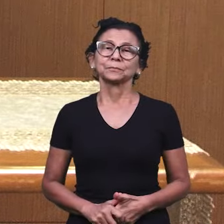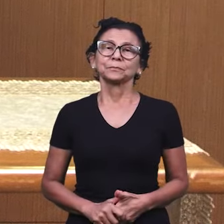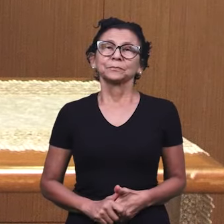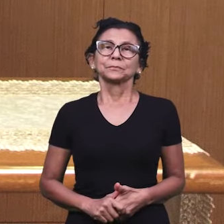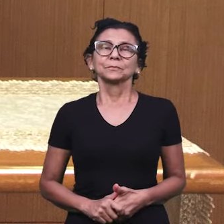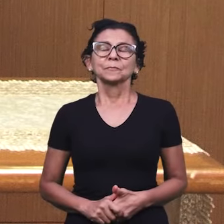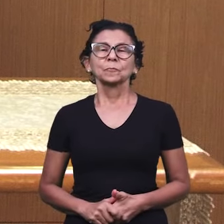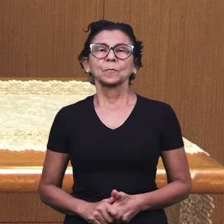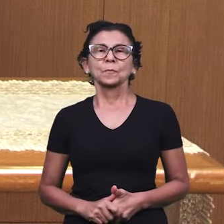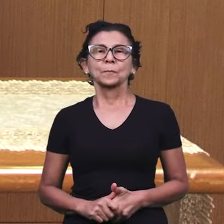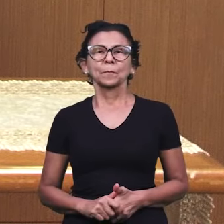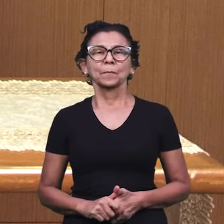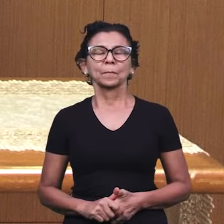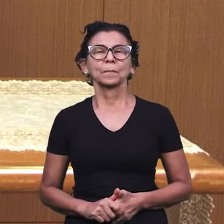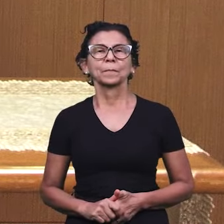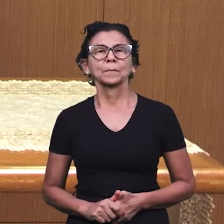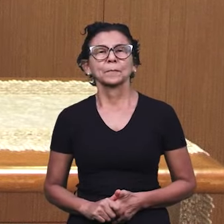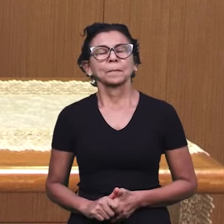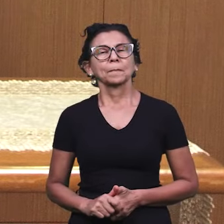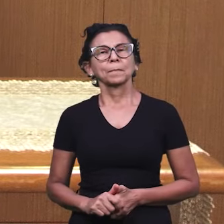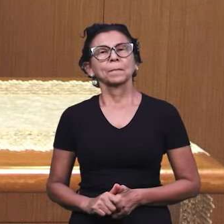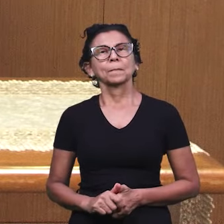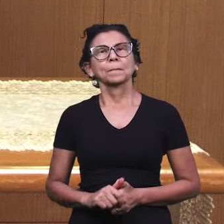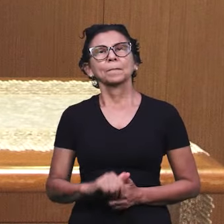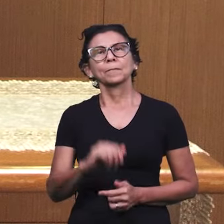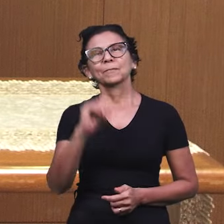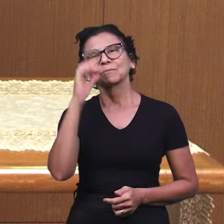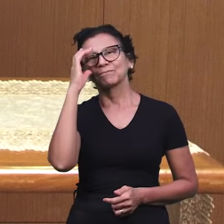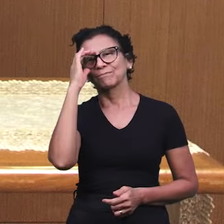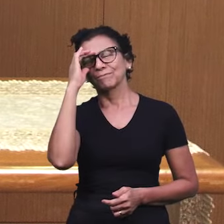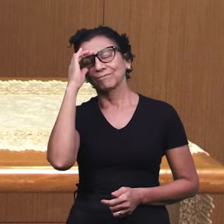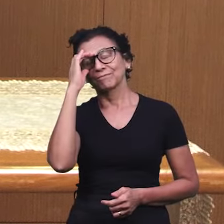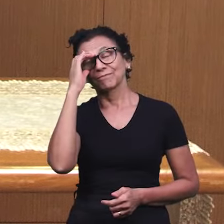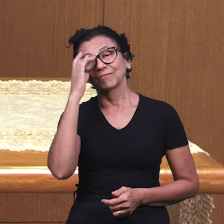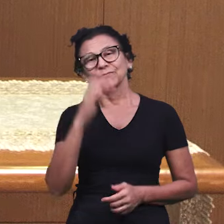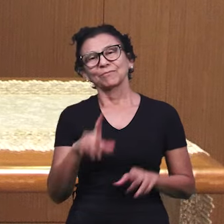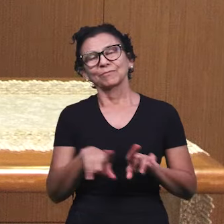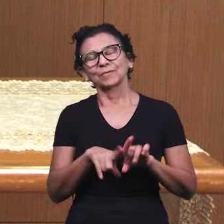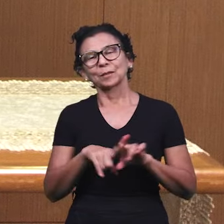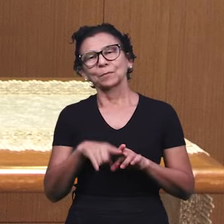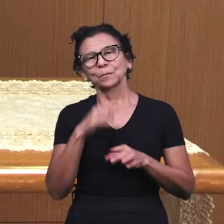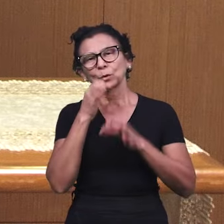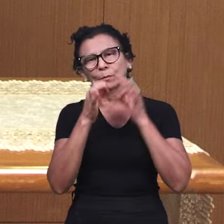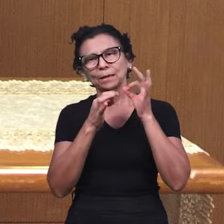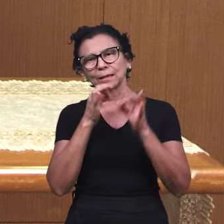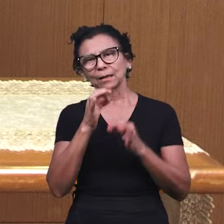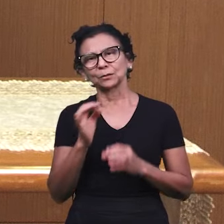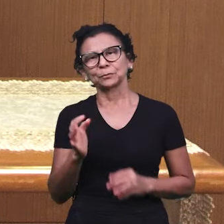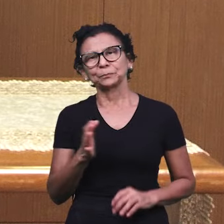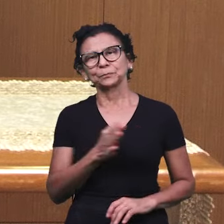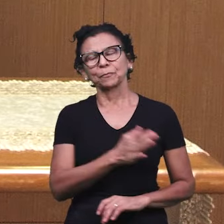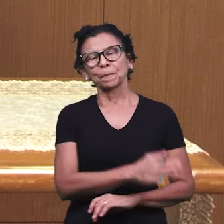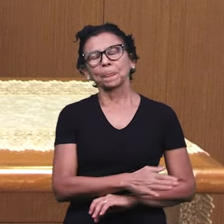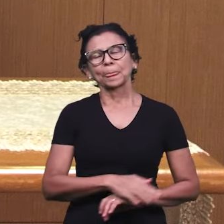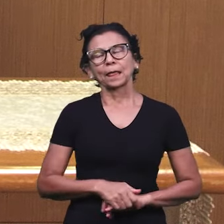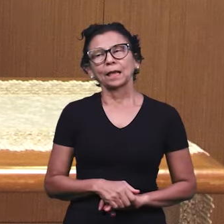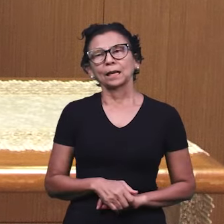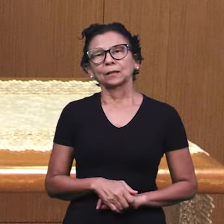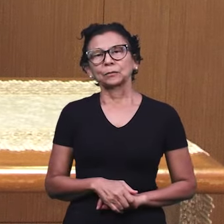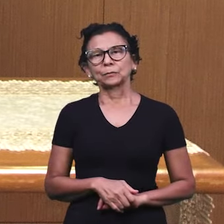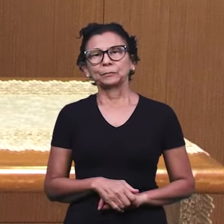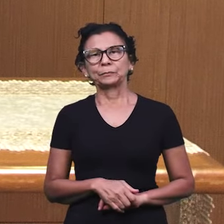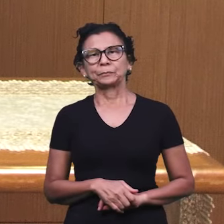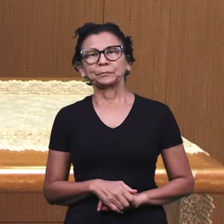E um comentário para terminarmos esta palavra é falando que não existe nesta